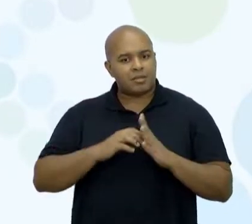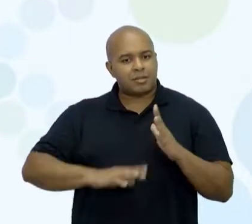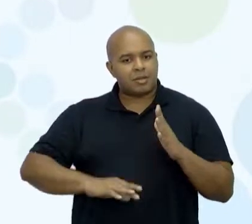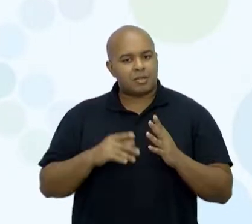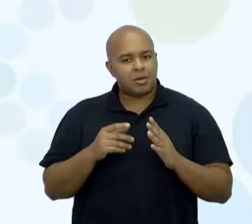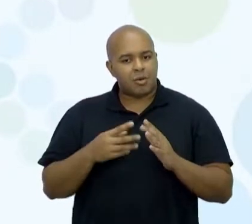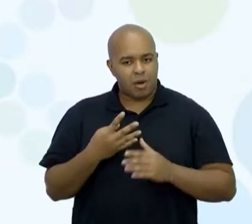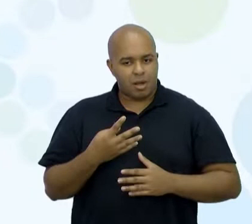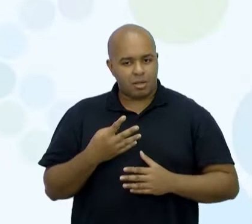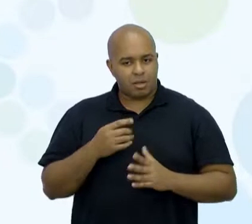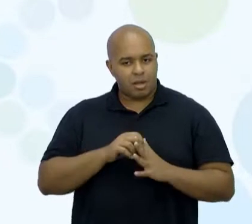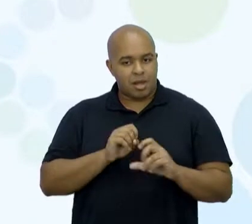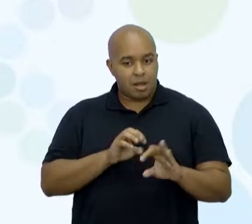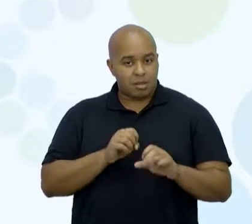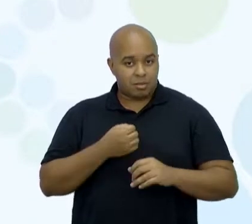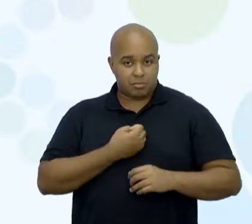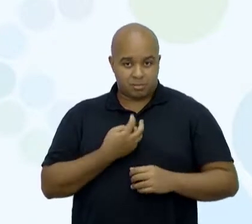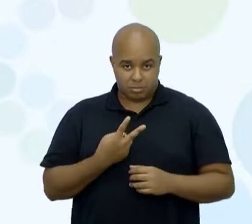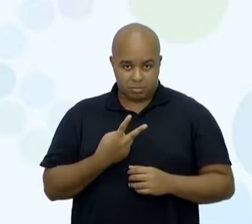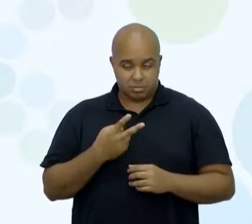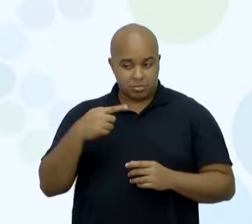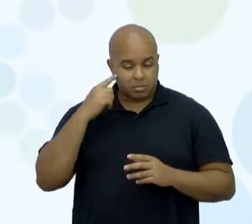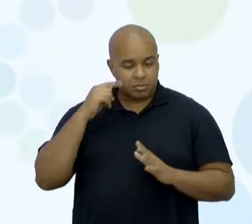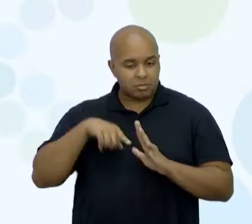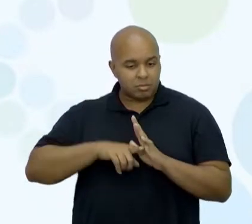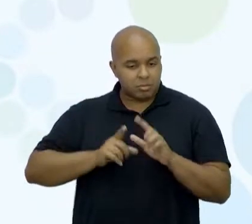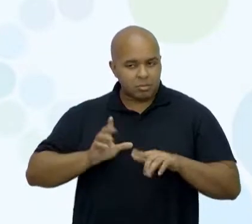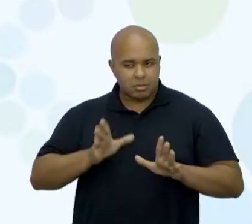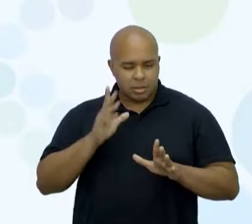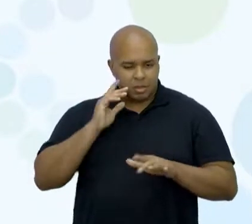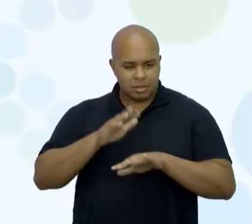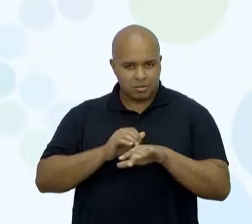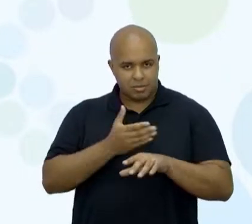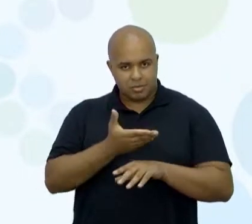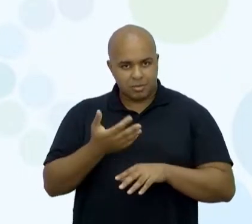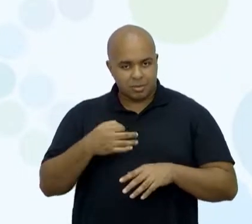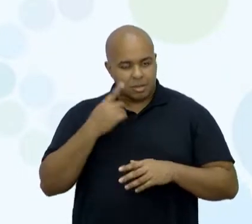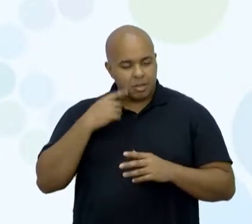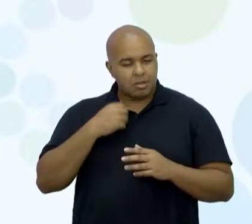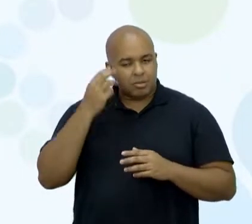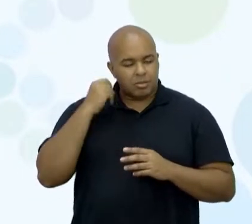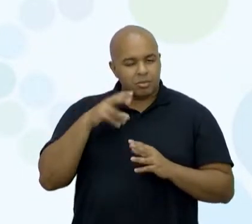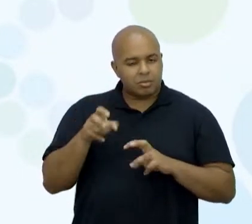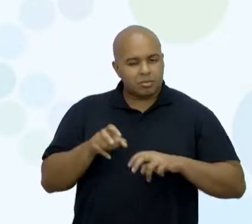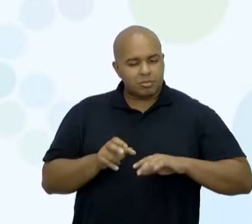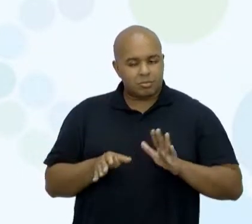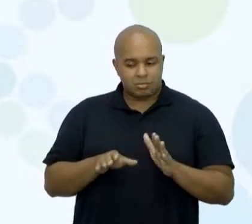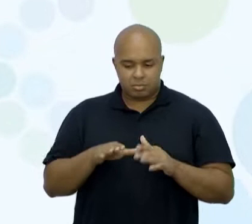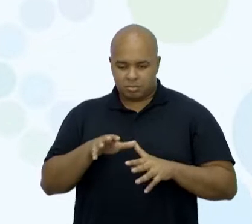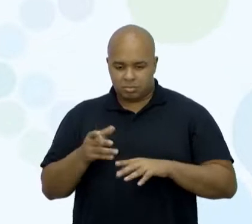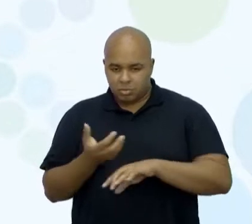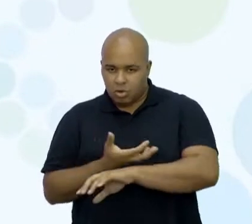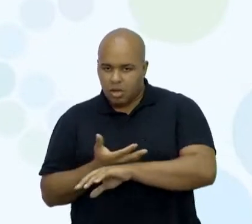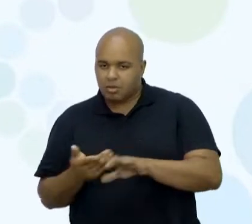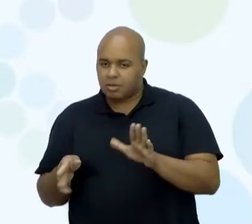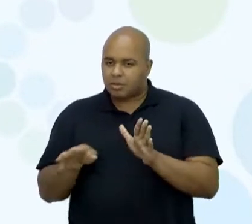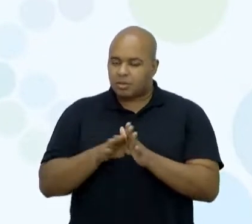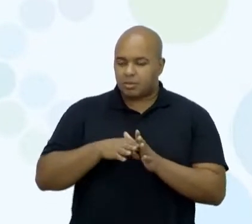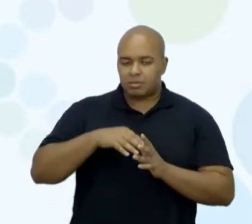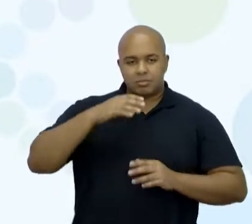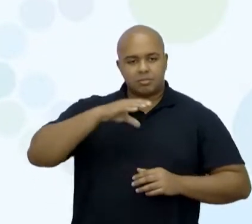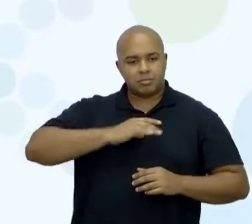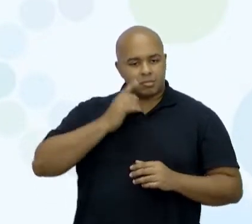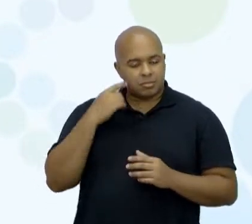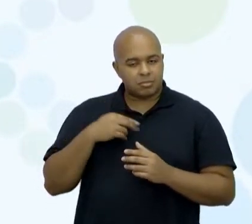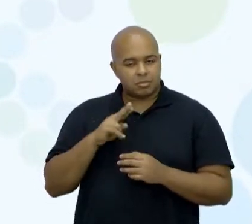atividade 4, aula 2. O nosso aprofundamento que eu já chamei para vocês, a cultura do solo do campo à cidade. Unidade